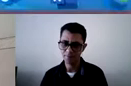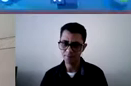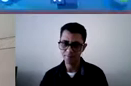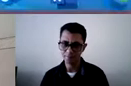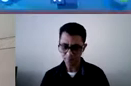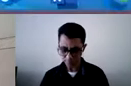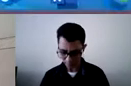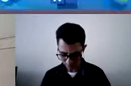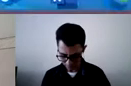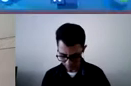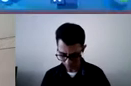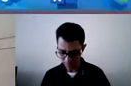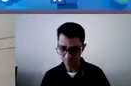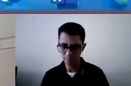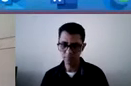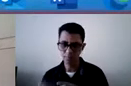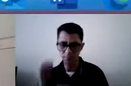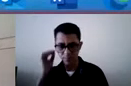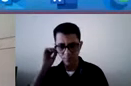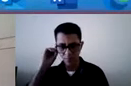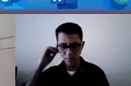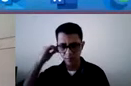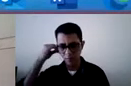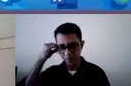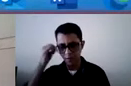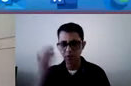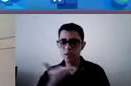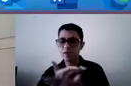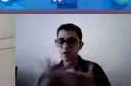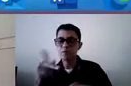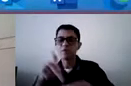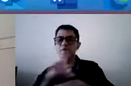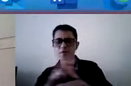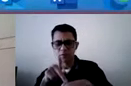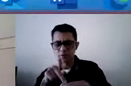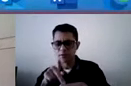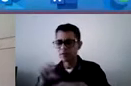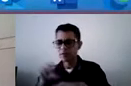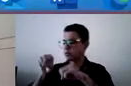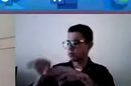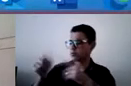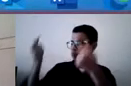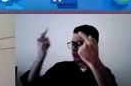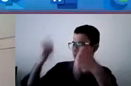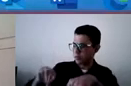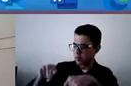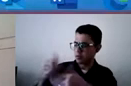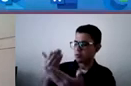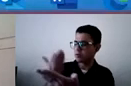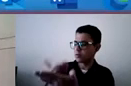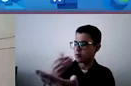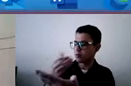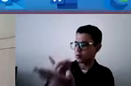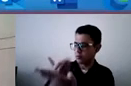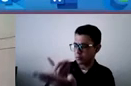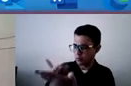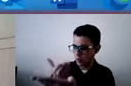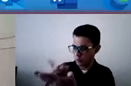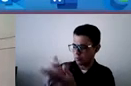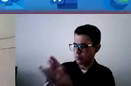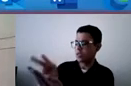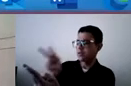Bom, foi. E para nós, professores, que estão lidando com o desafio das aulas à distância, é uma